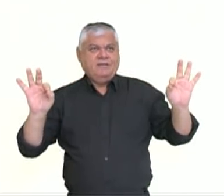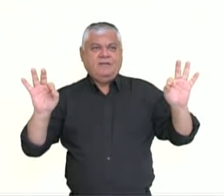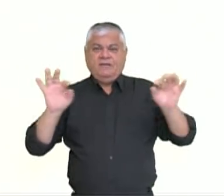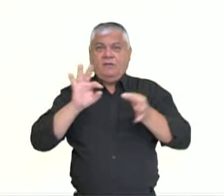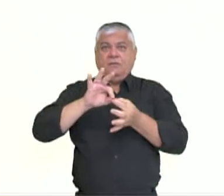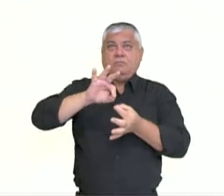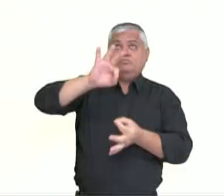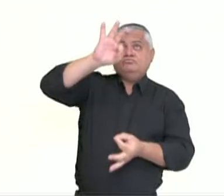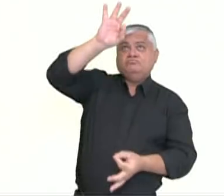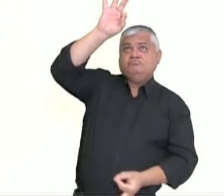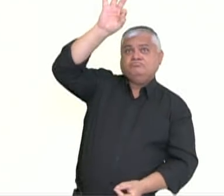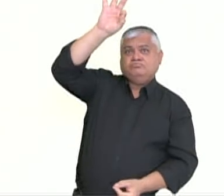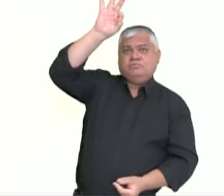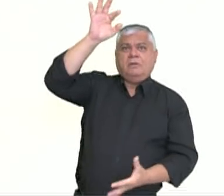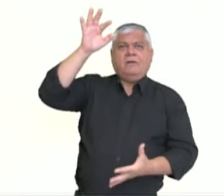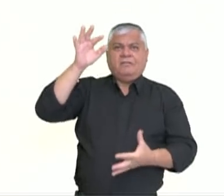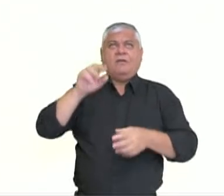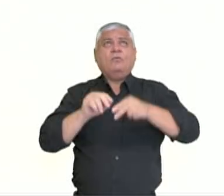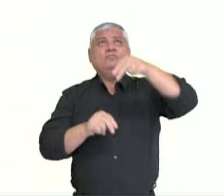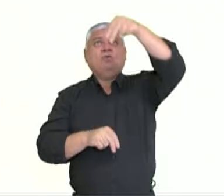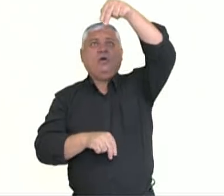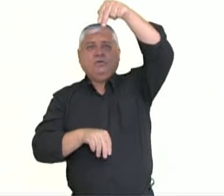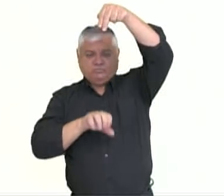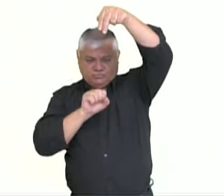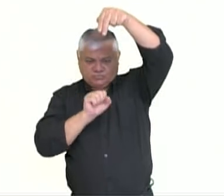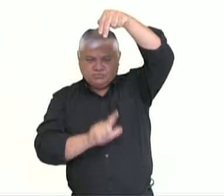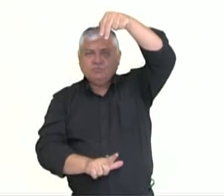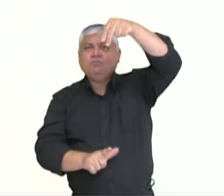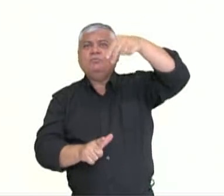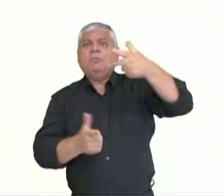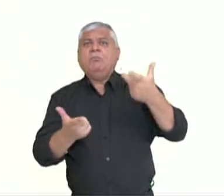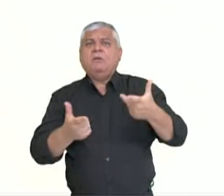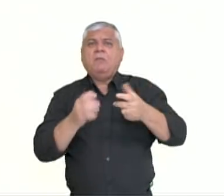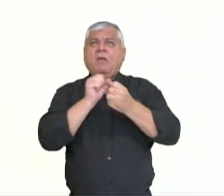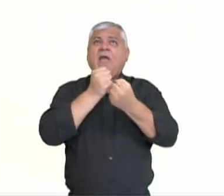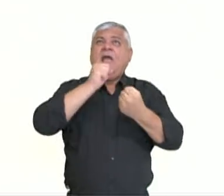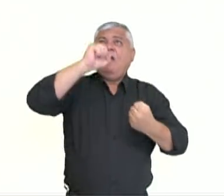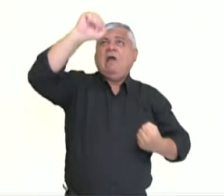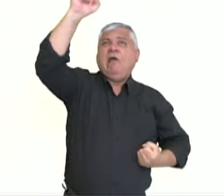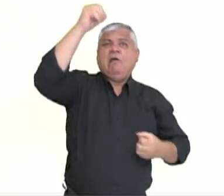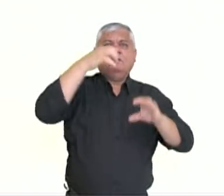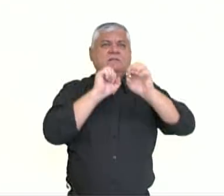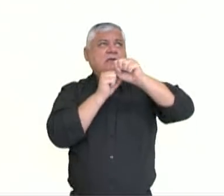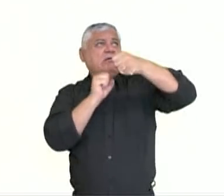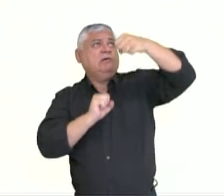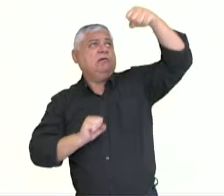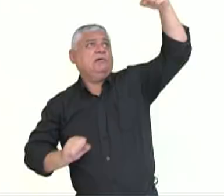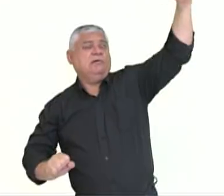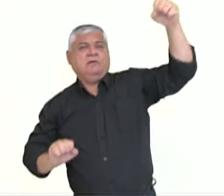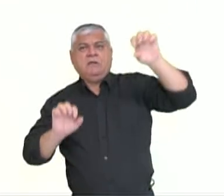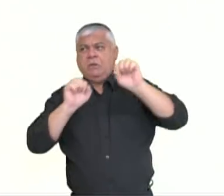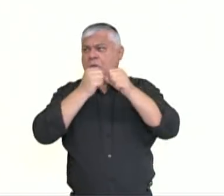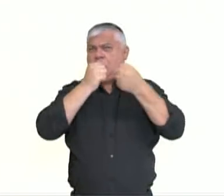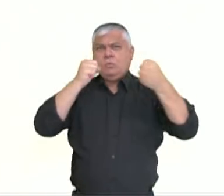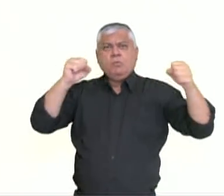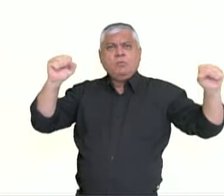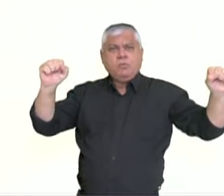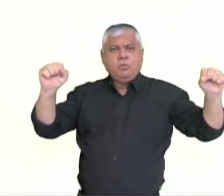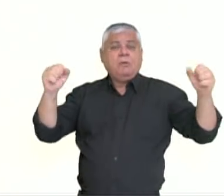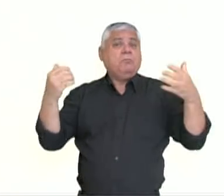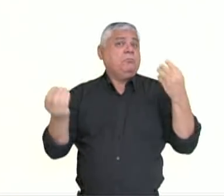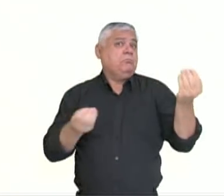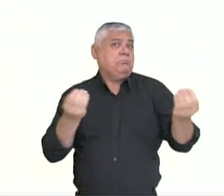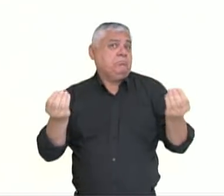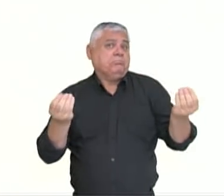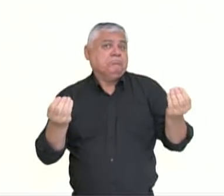sentido norte-sul, se o país é mais extenso, ou se aquela porção é mais extensa em relação